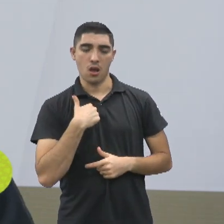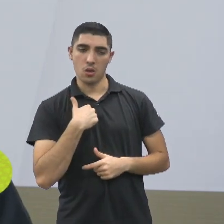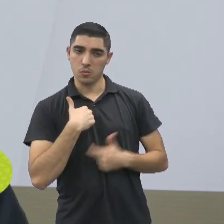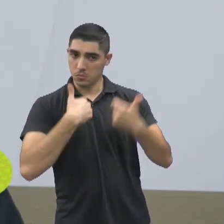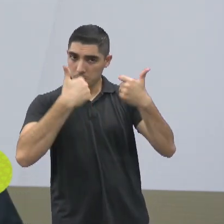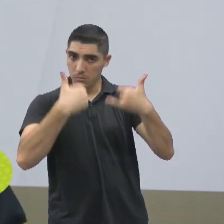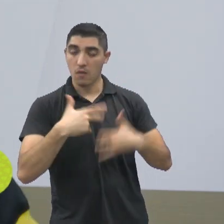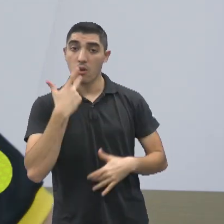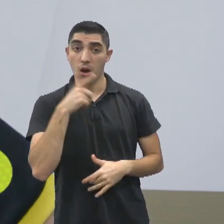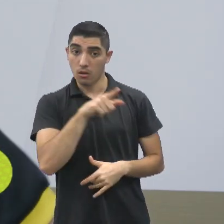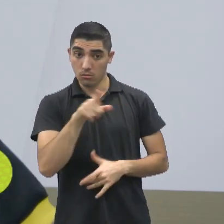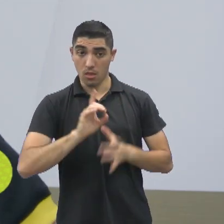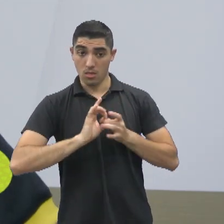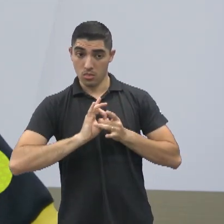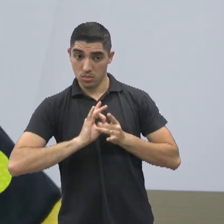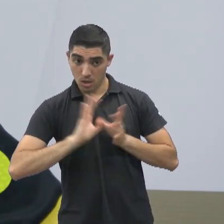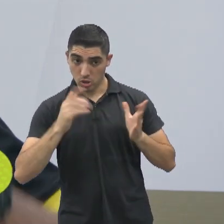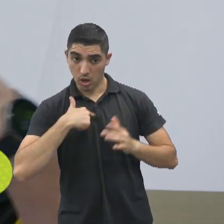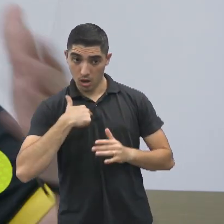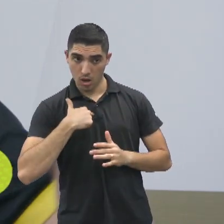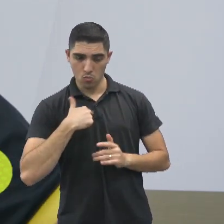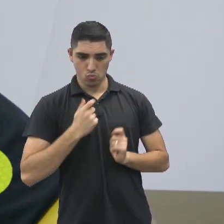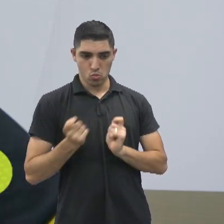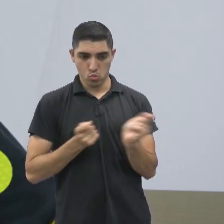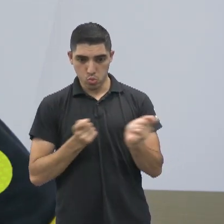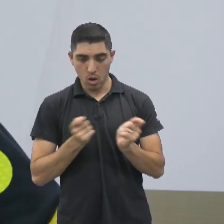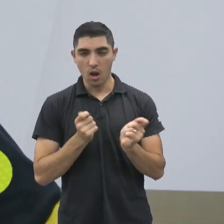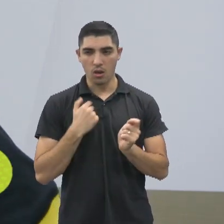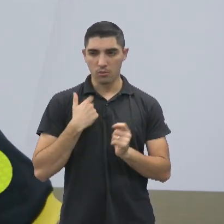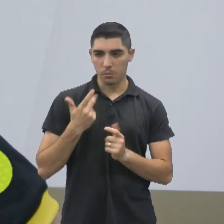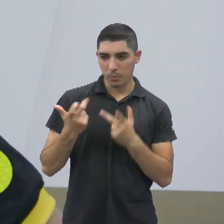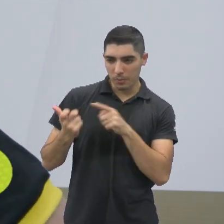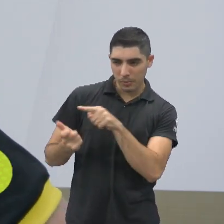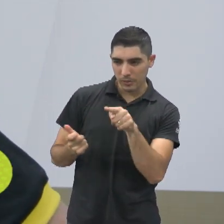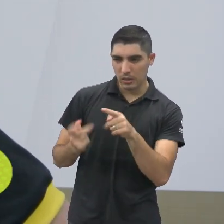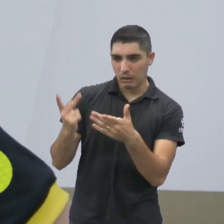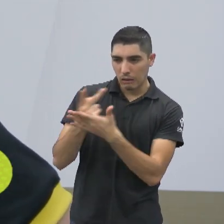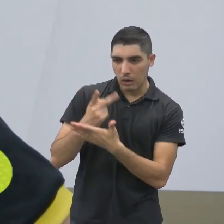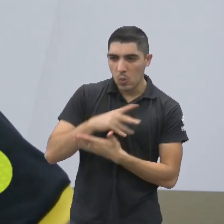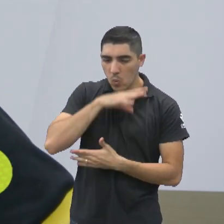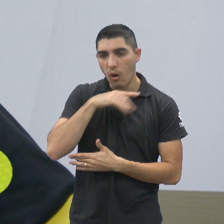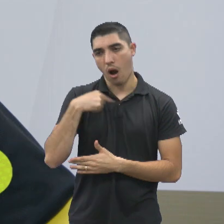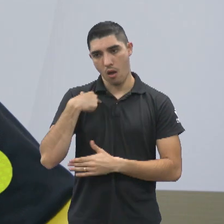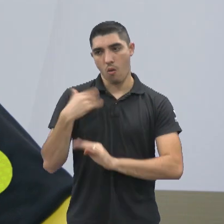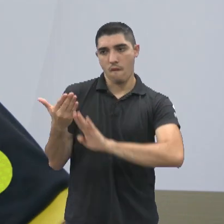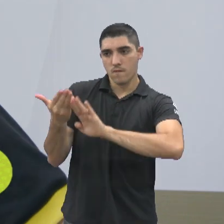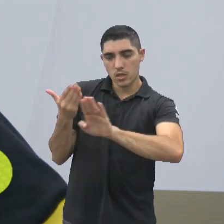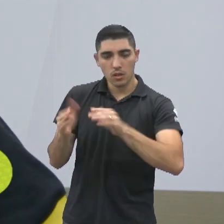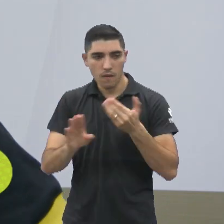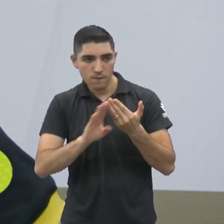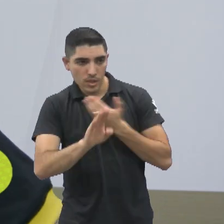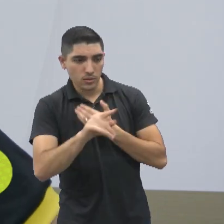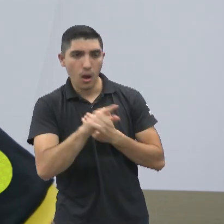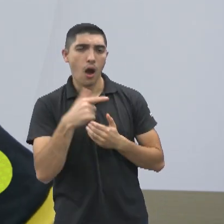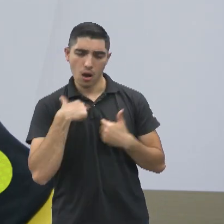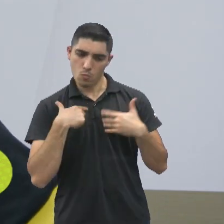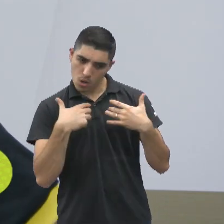eu trabalhar nesses 6 jogos aí da maneira que tem que ser, afastar o que eu achar que tem que ser afastado, vamos enfrentar,